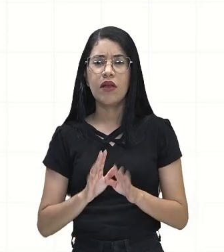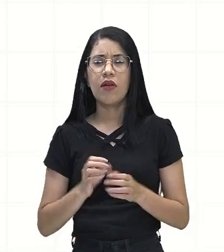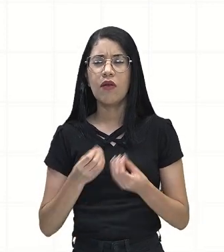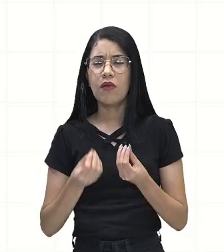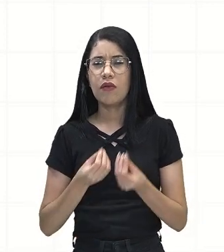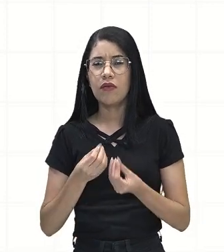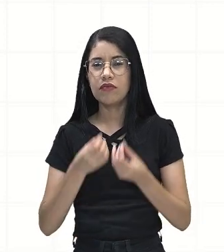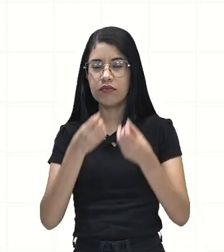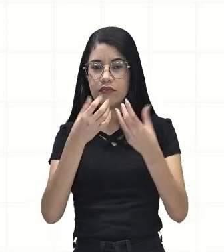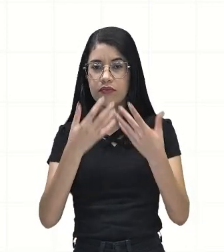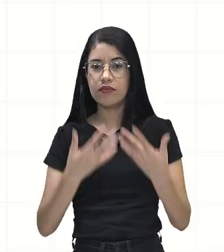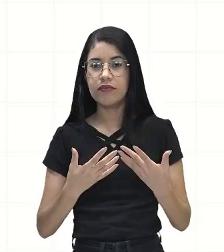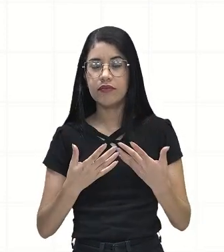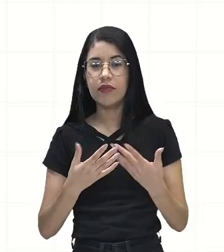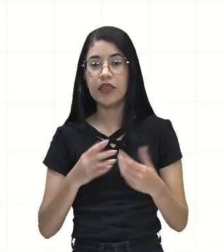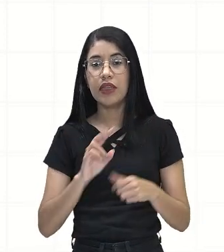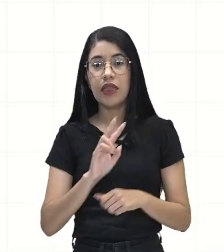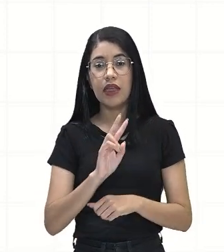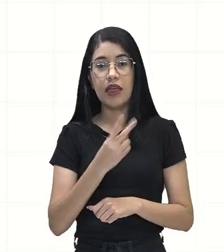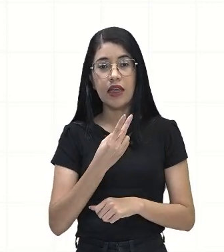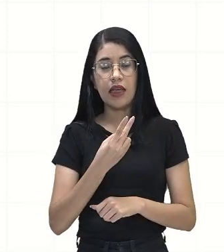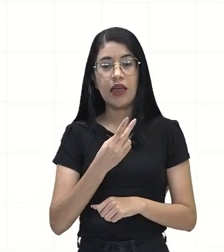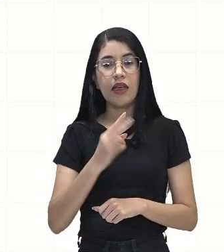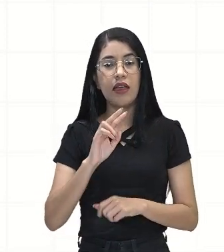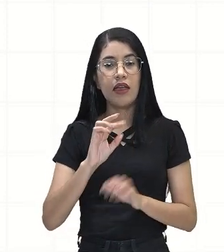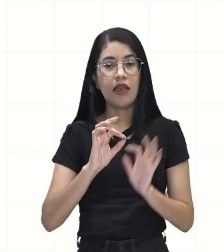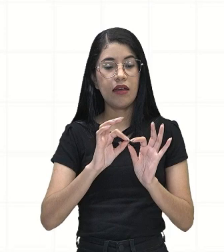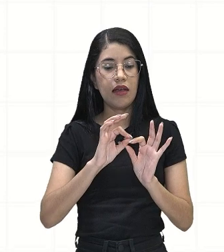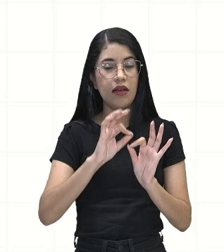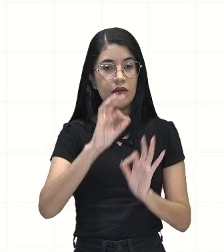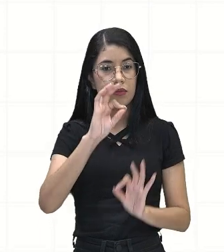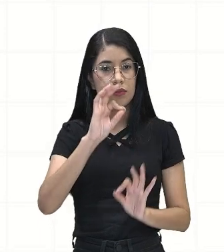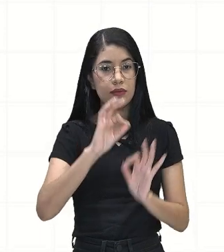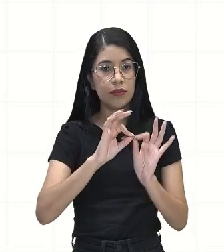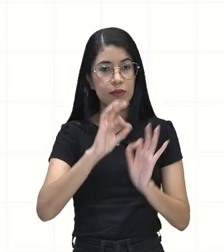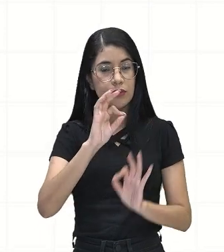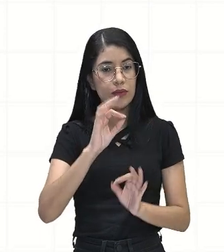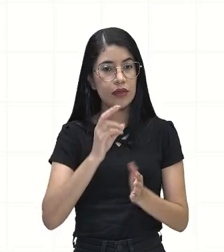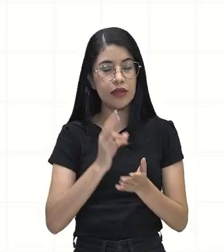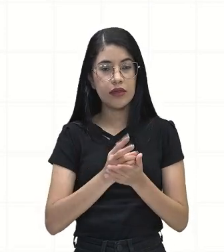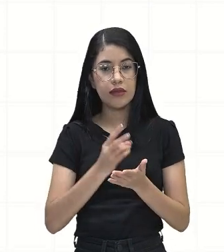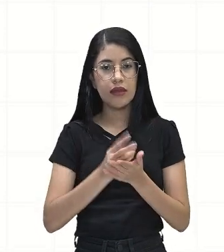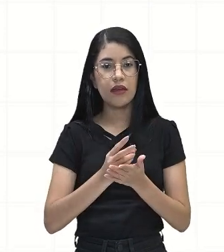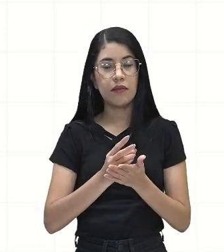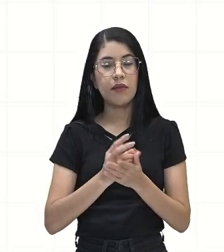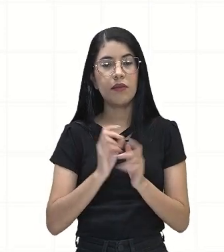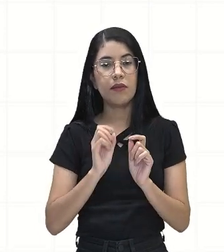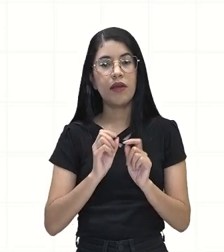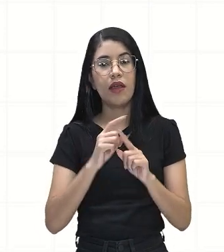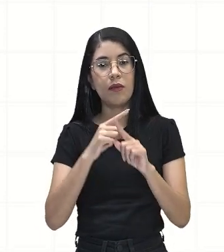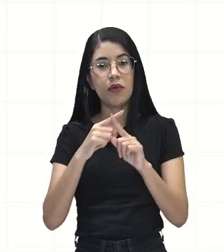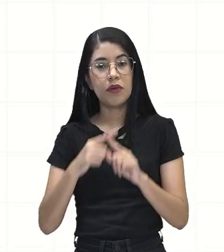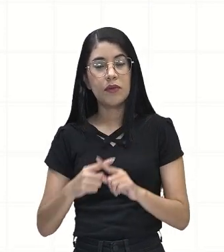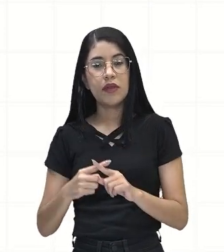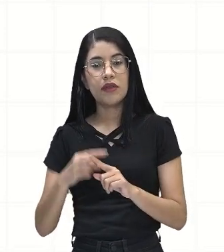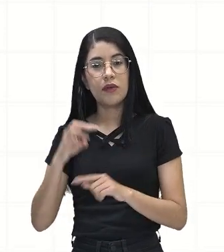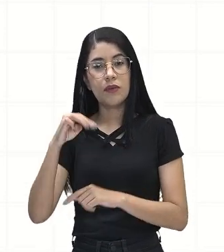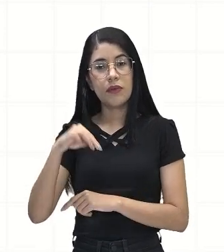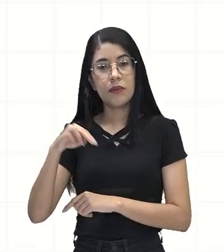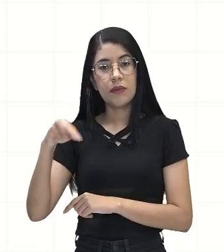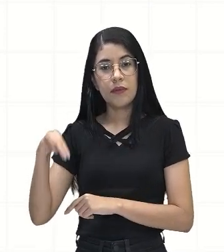tranquilo, H é igual à altura, ela vai ser sempre igual ao produto das